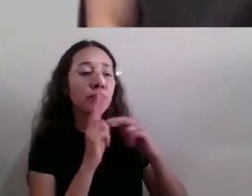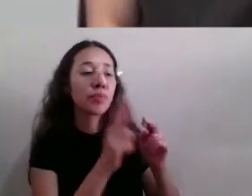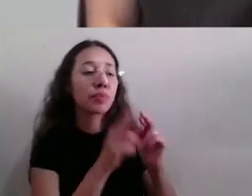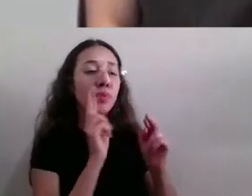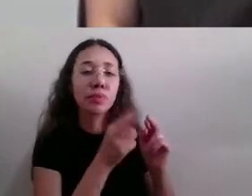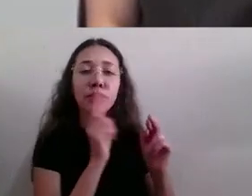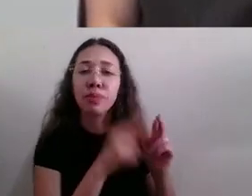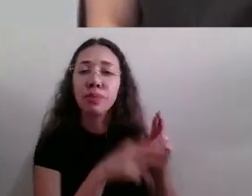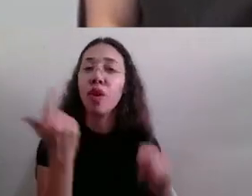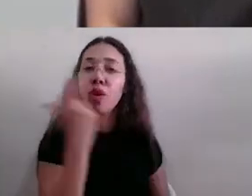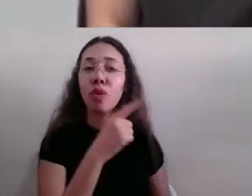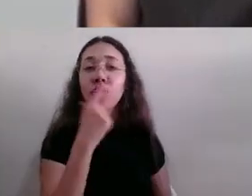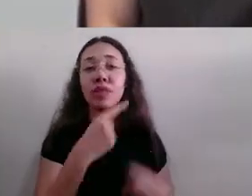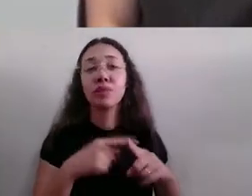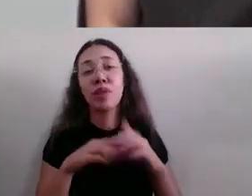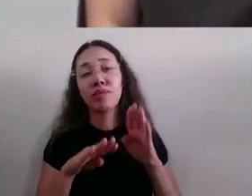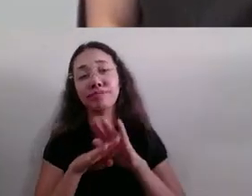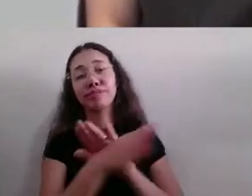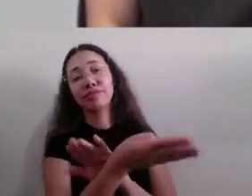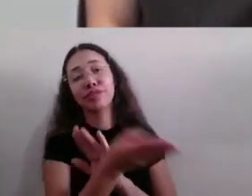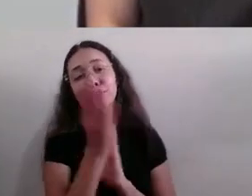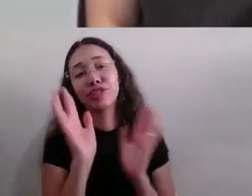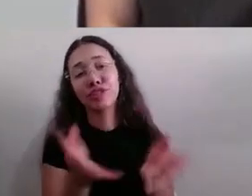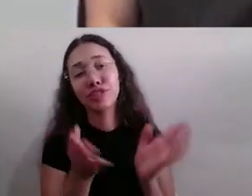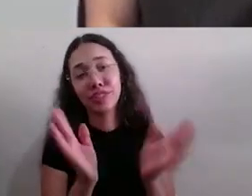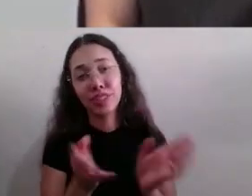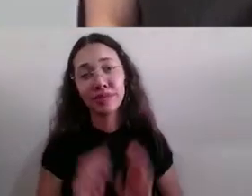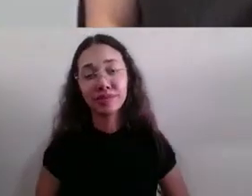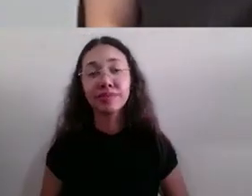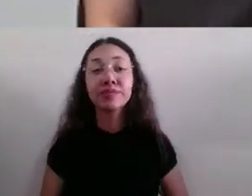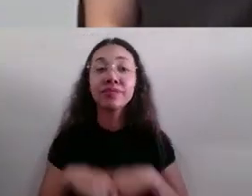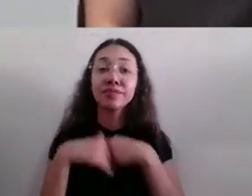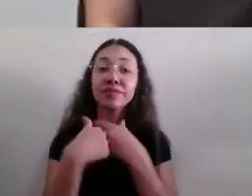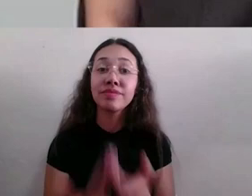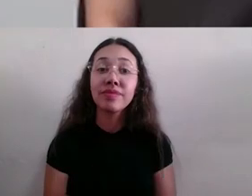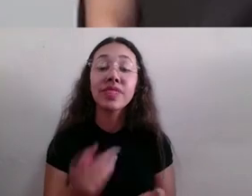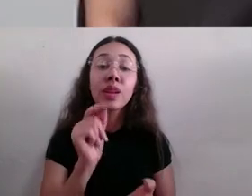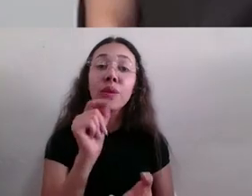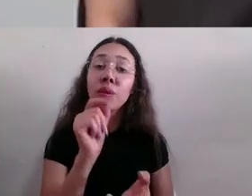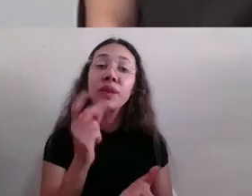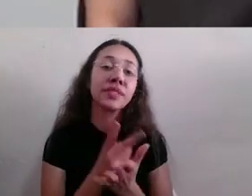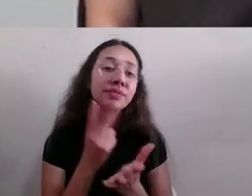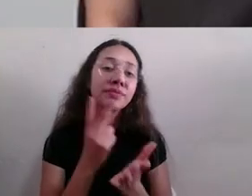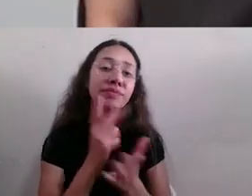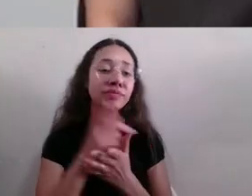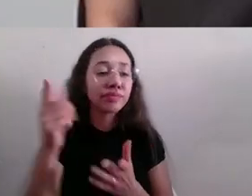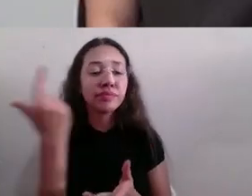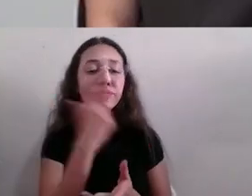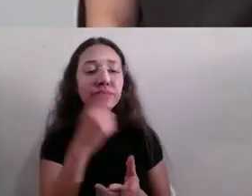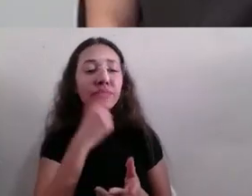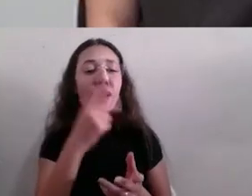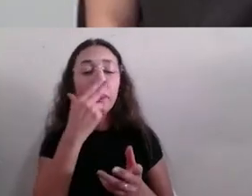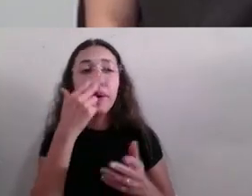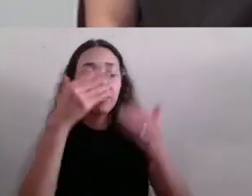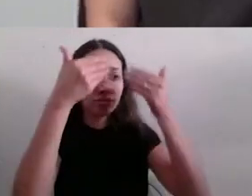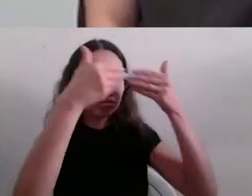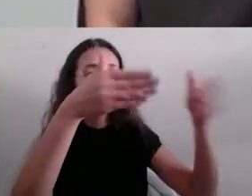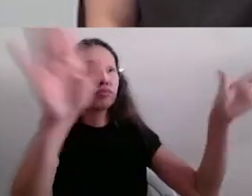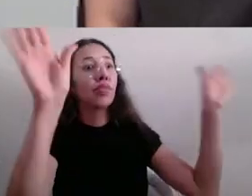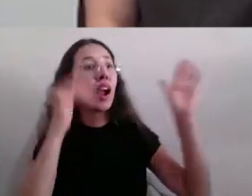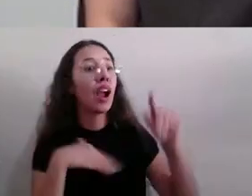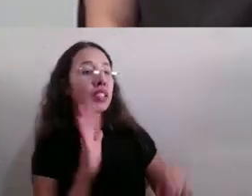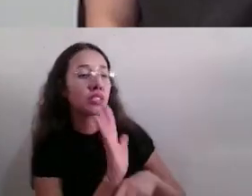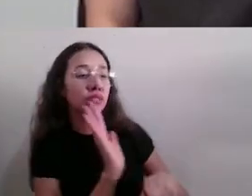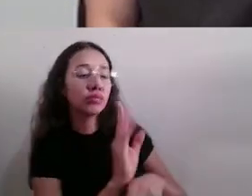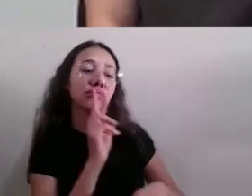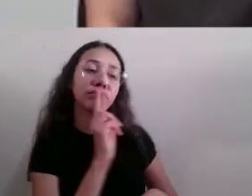que você está habituado, está vendo todo dia aquilo. Então, evidentemente, você consegue ter uma outra visão acerca daquela matéria.